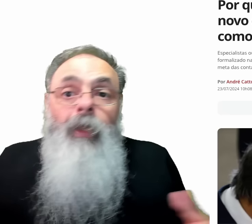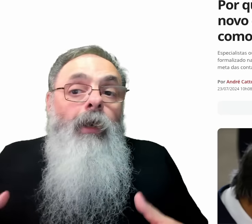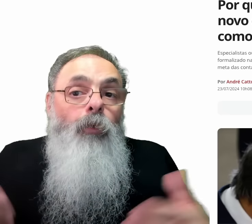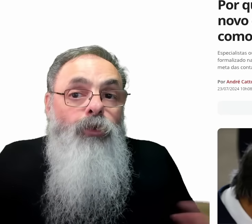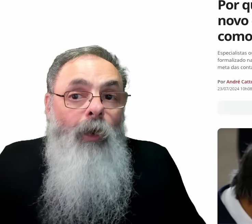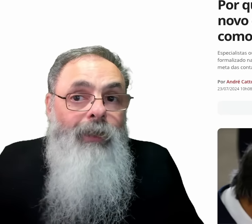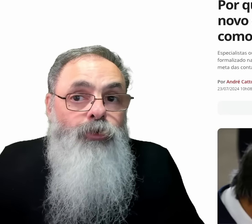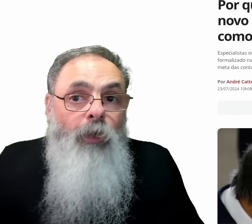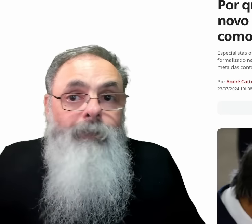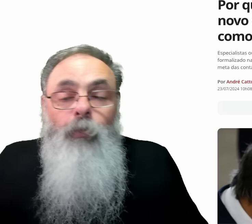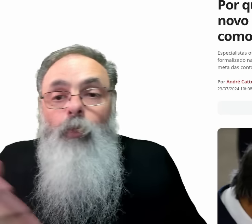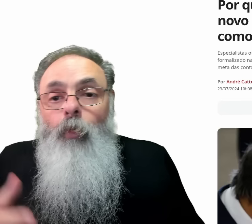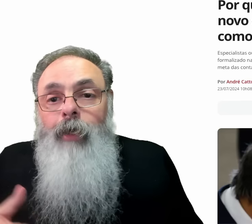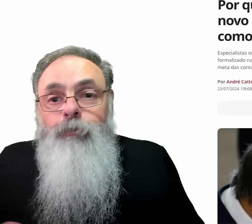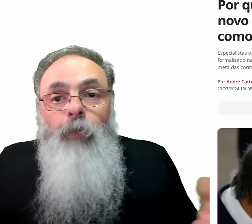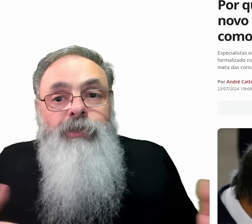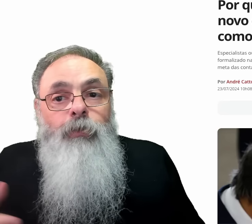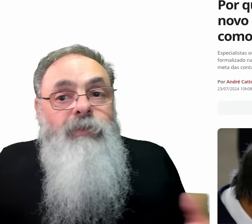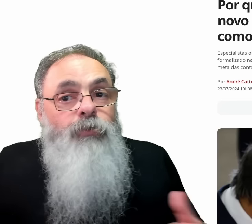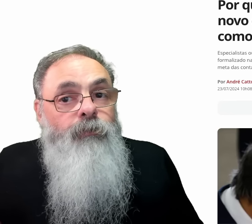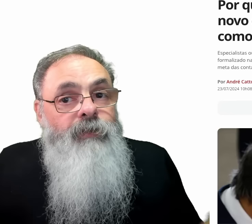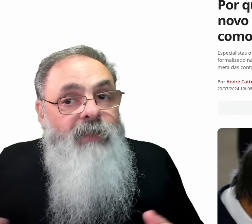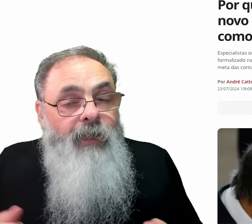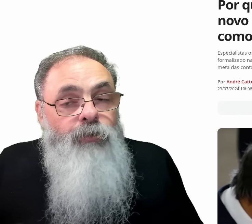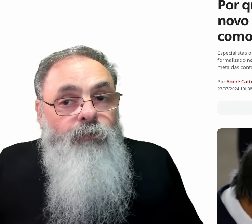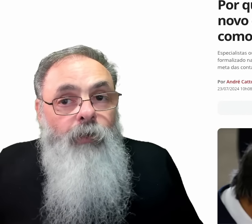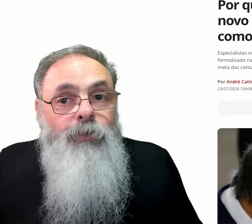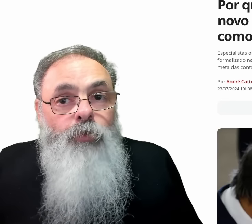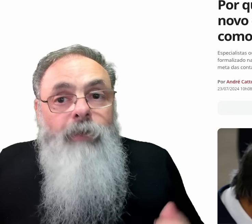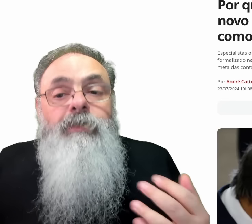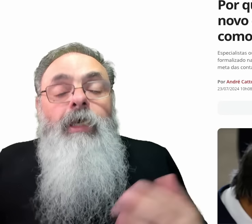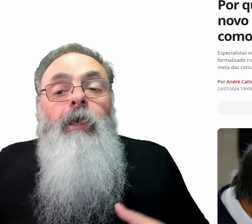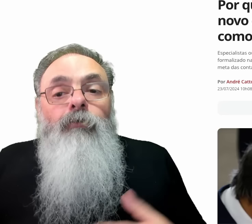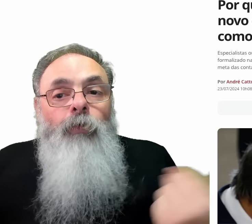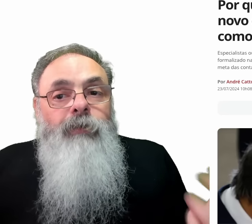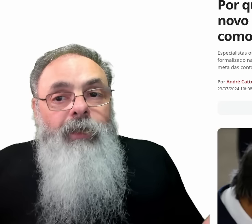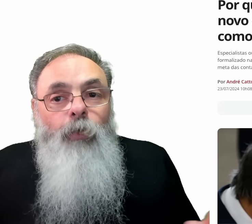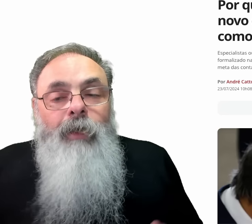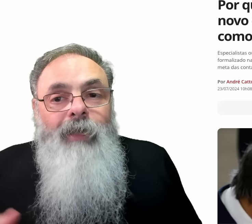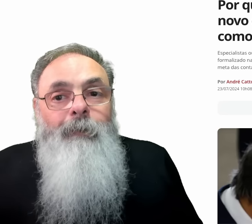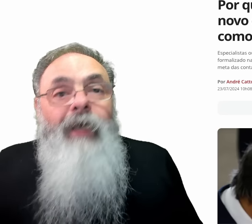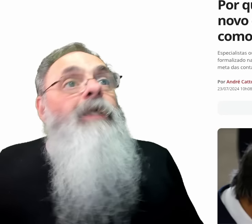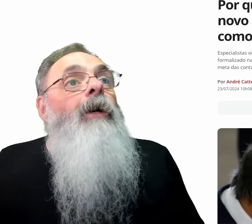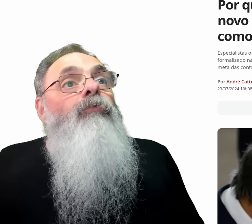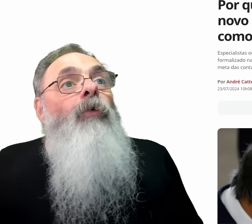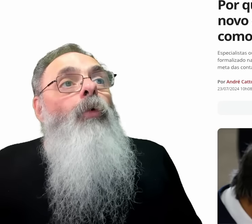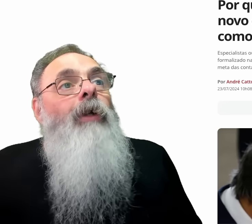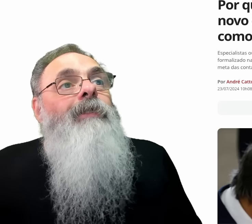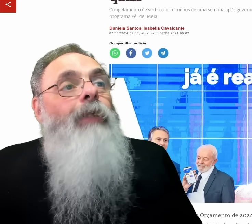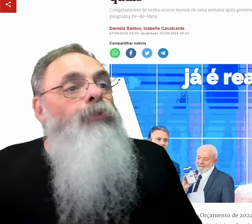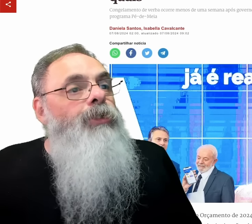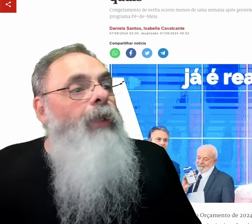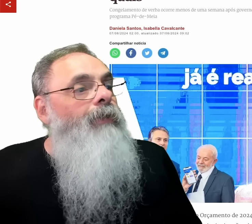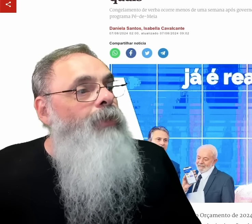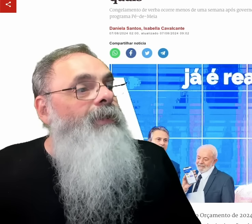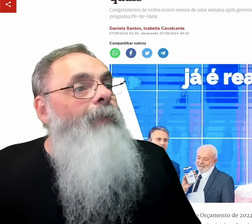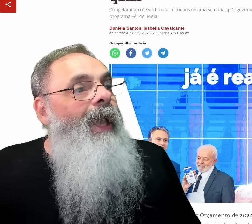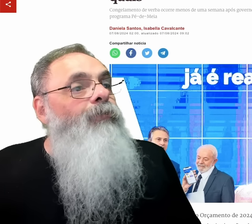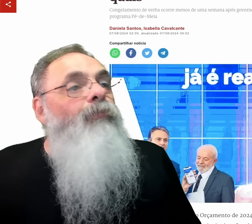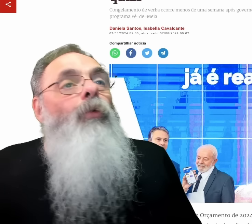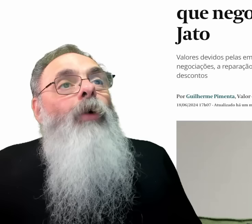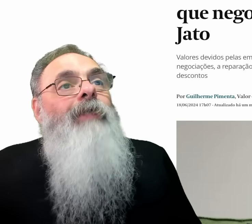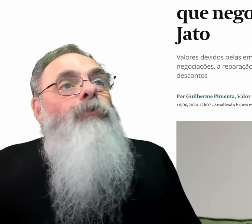dinheiro o dólar sobe o corte pode não ser suficiente no final das contas vão ter que cortar mais vão cortar do dinheiro da